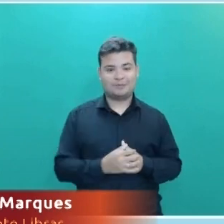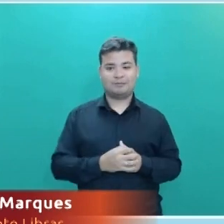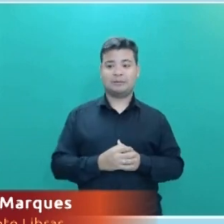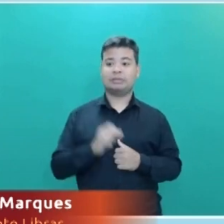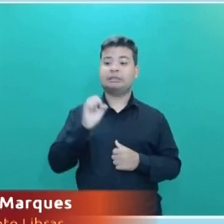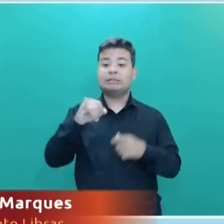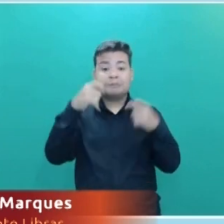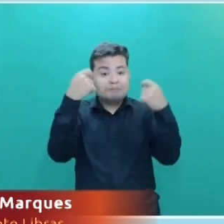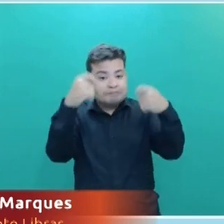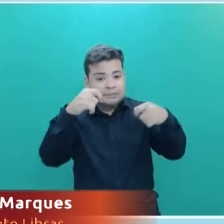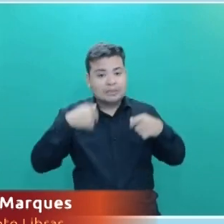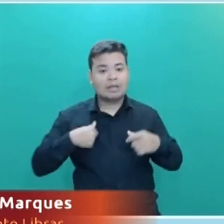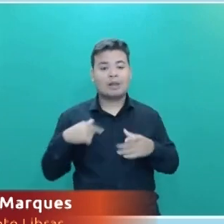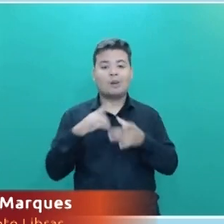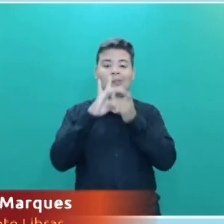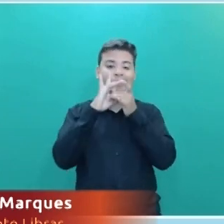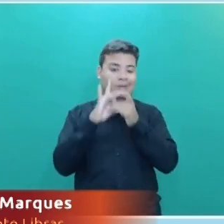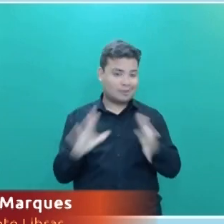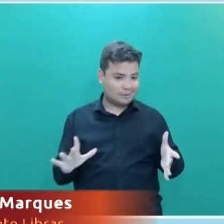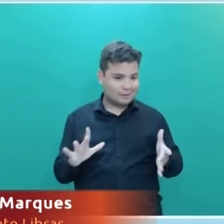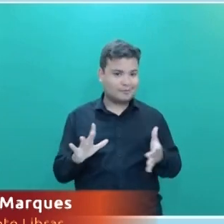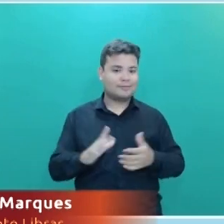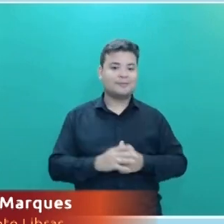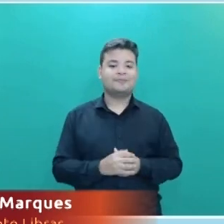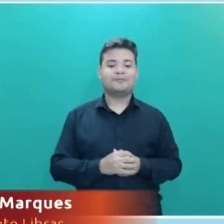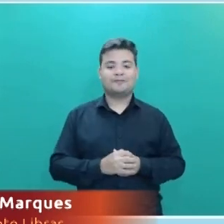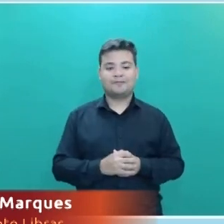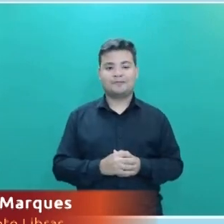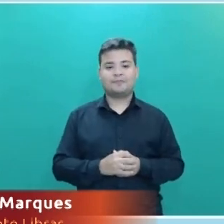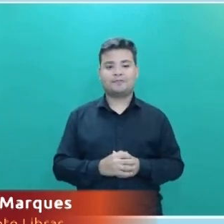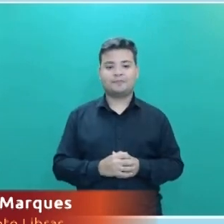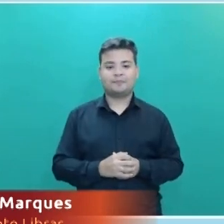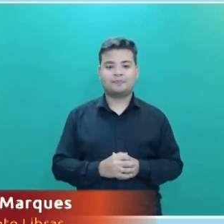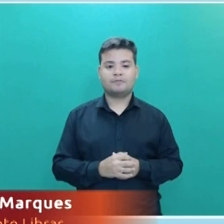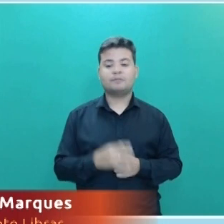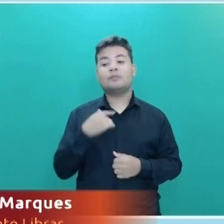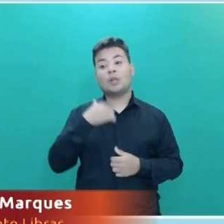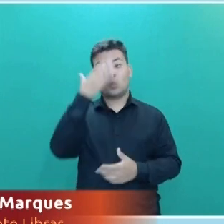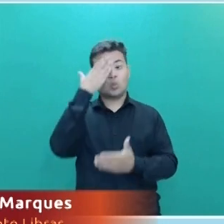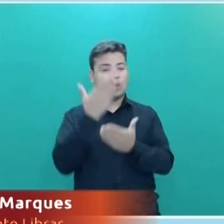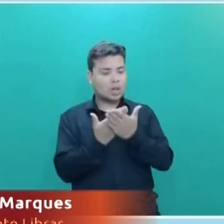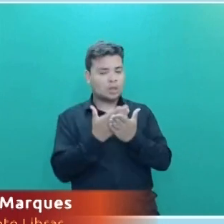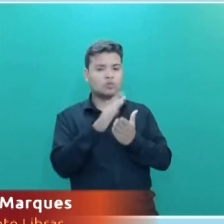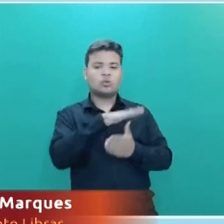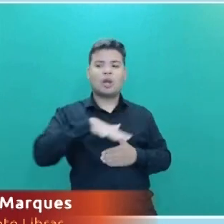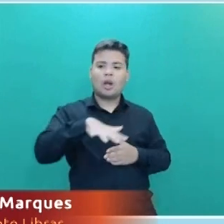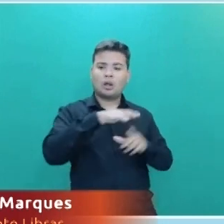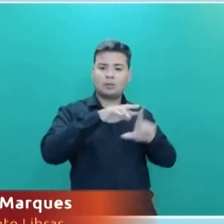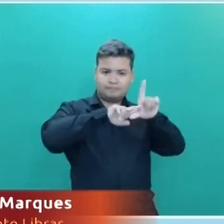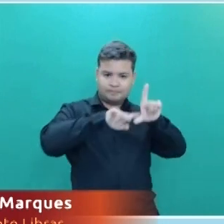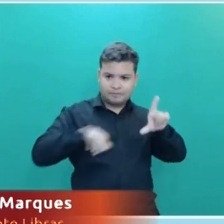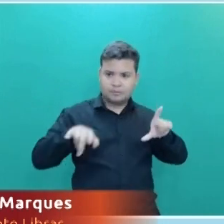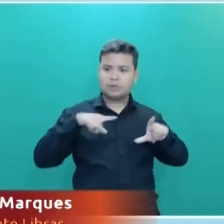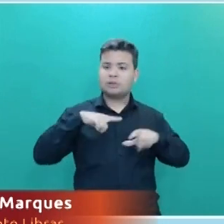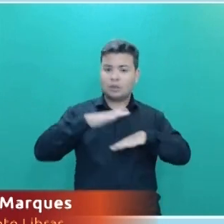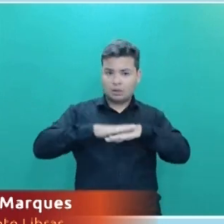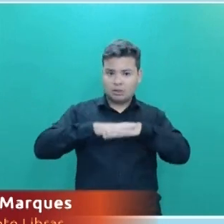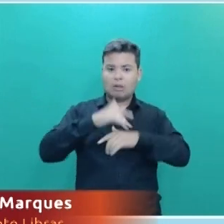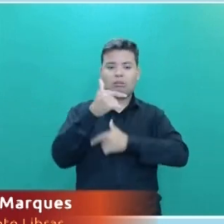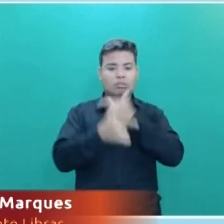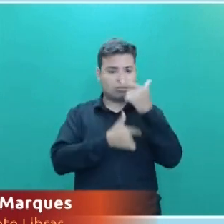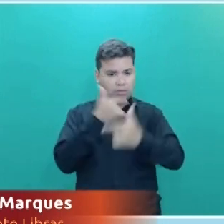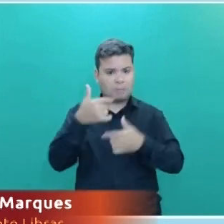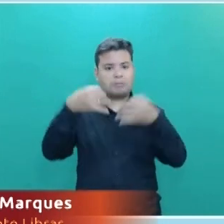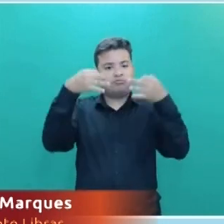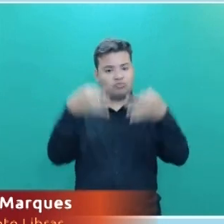disposição de vocês, e eu acho que a imprensa está cumprindo o papel dela em denunciar